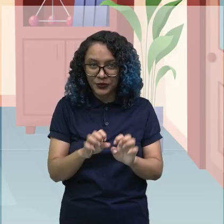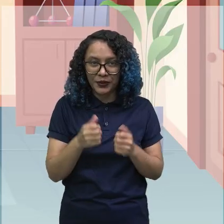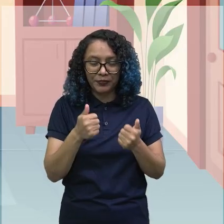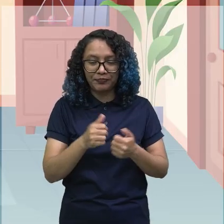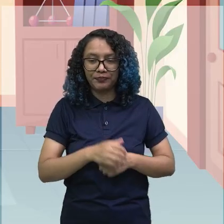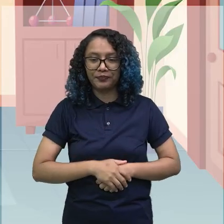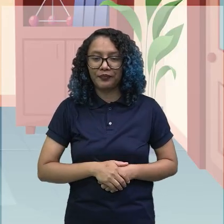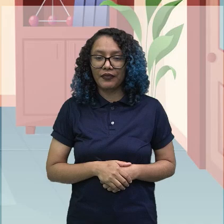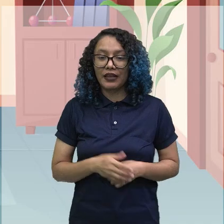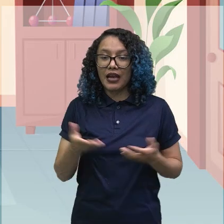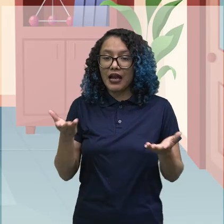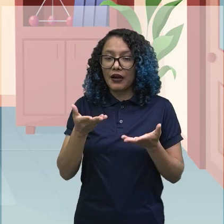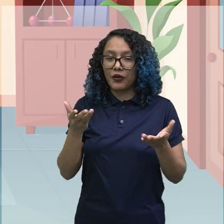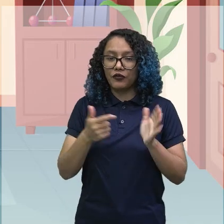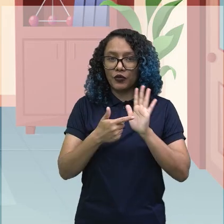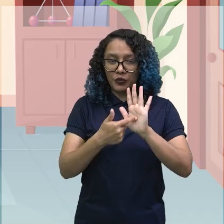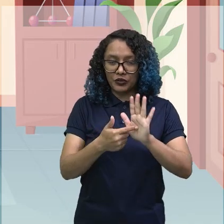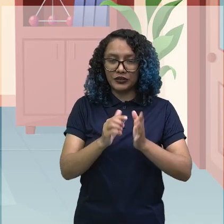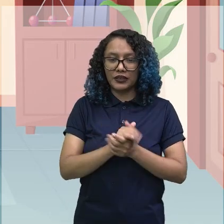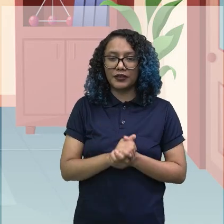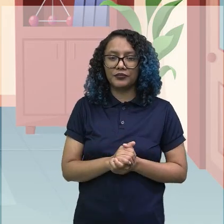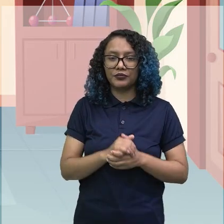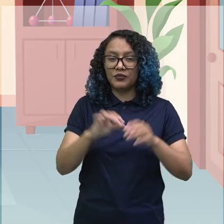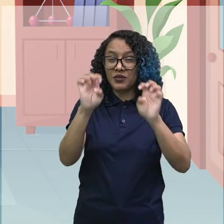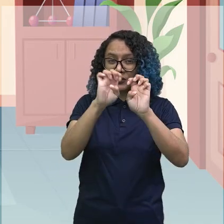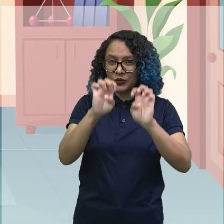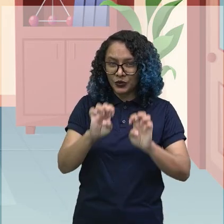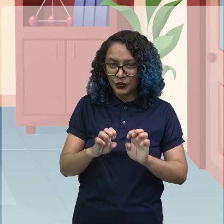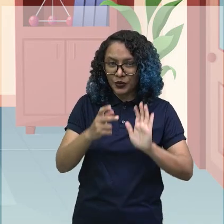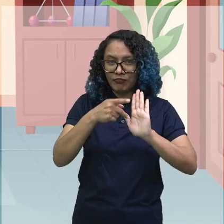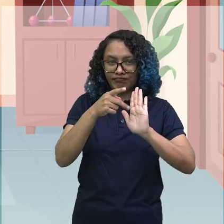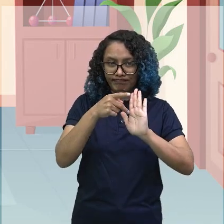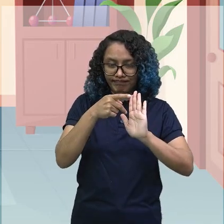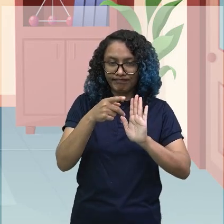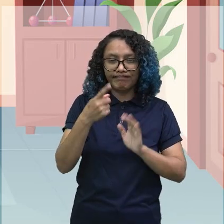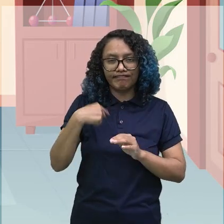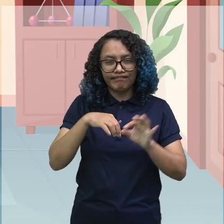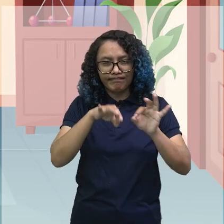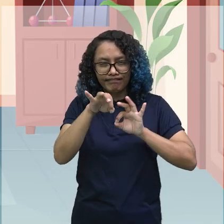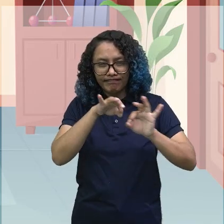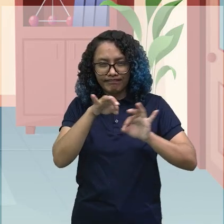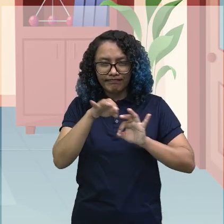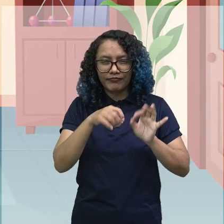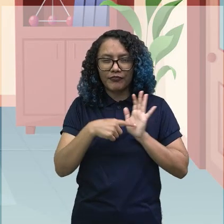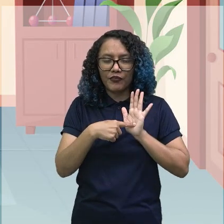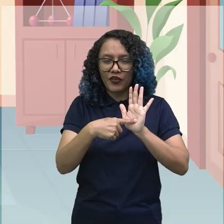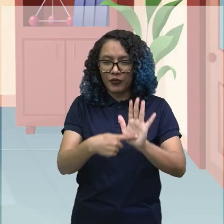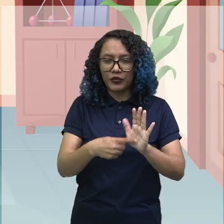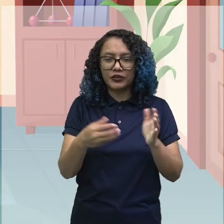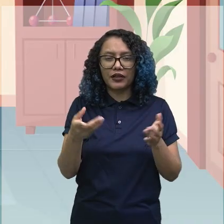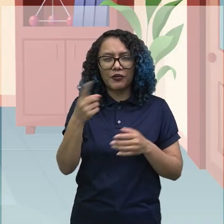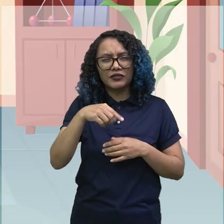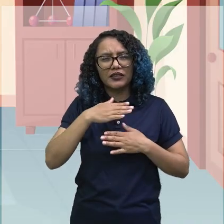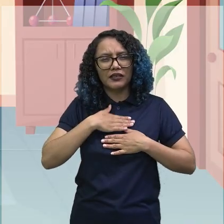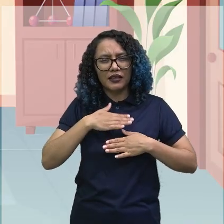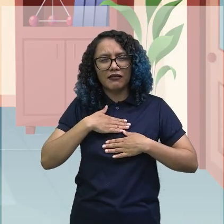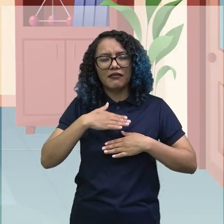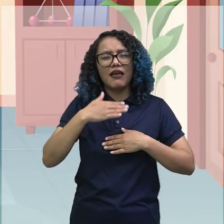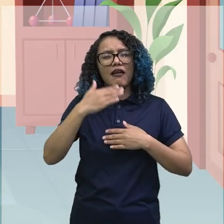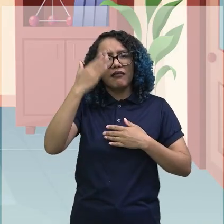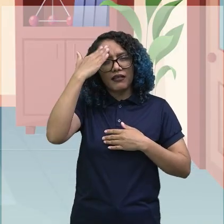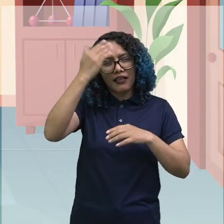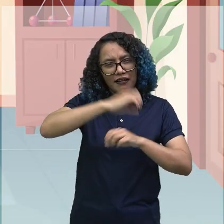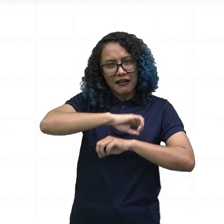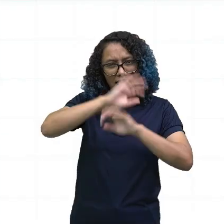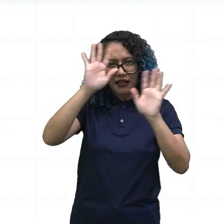E agora a gente vai ver aqui uma estrutura de portfólio, que a gente organizou para vocês tentarem ver com mais clareza como ele